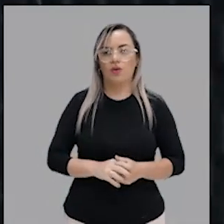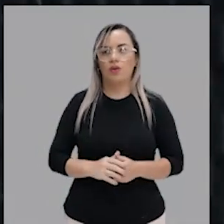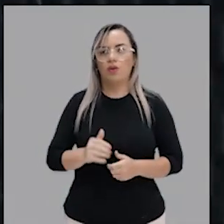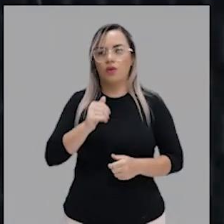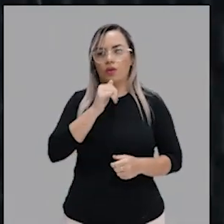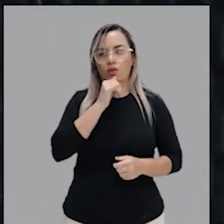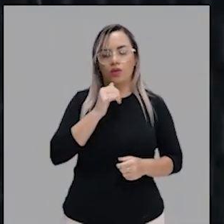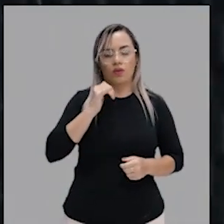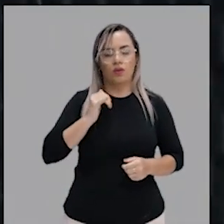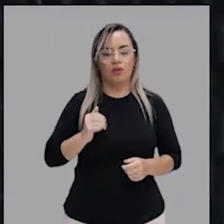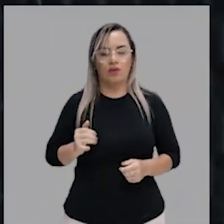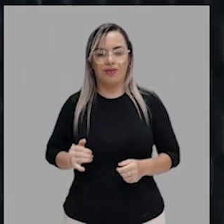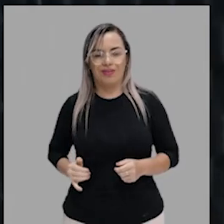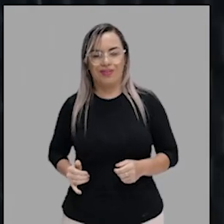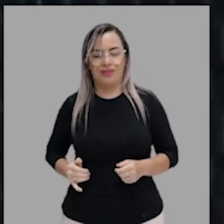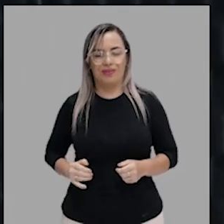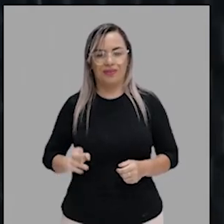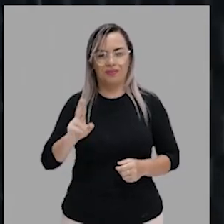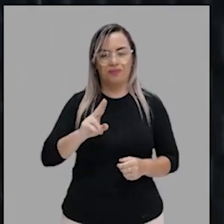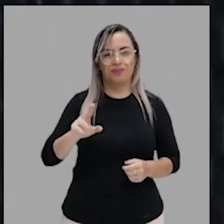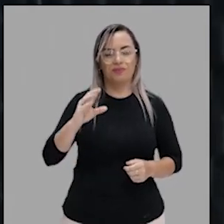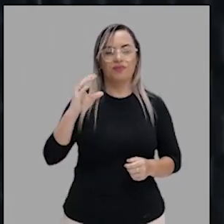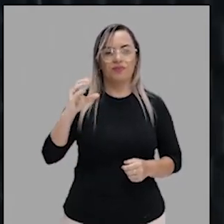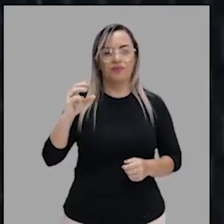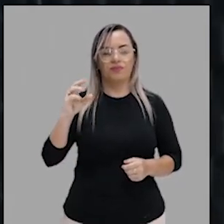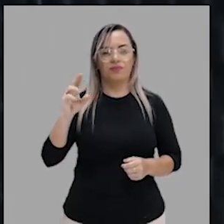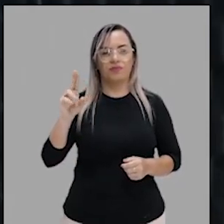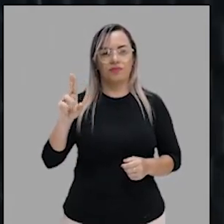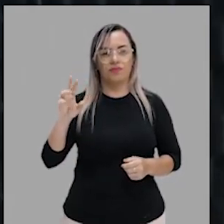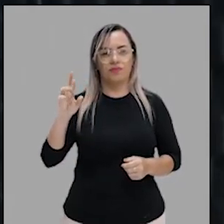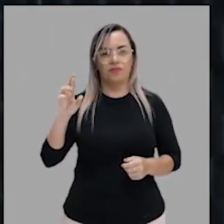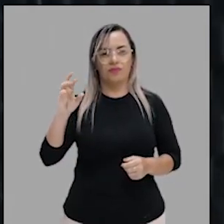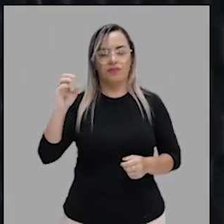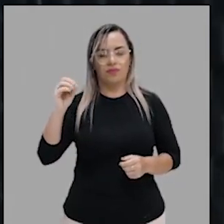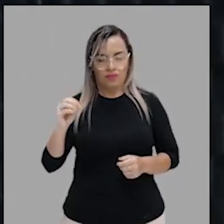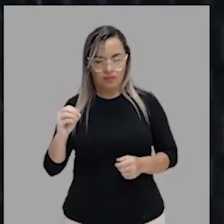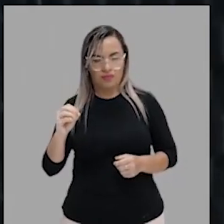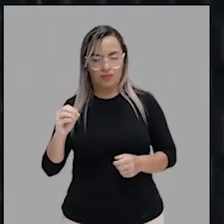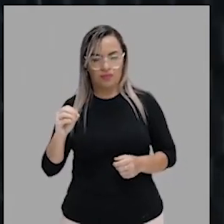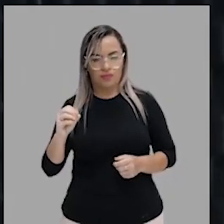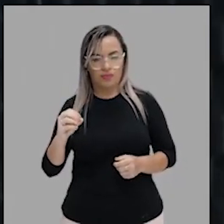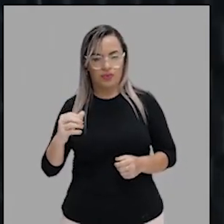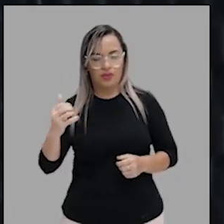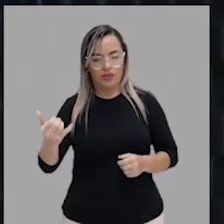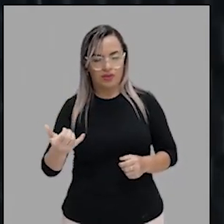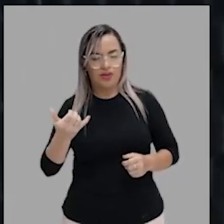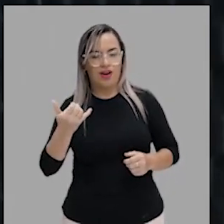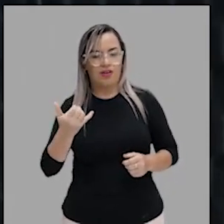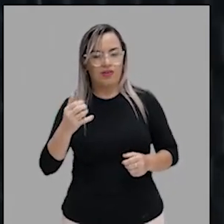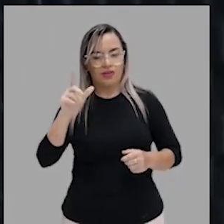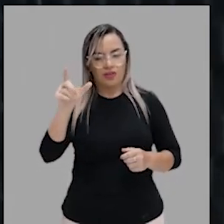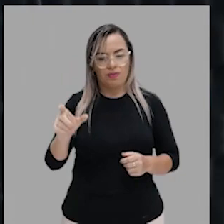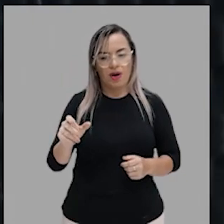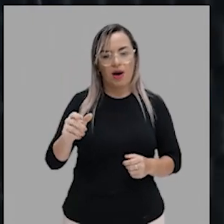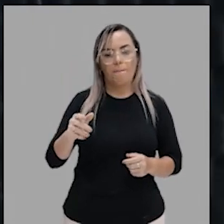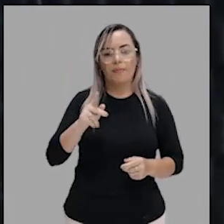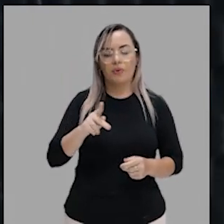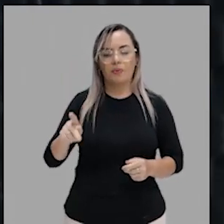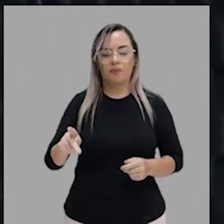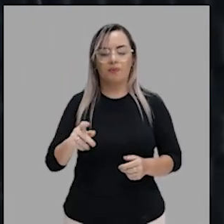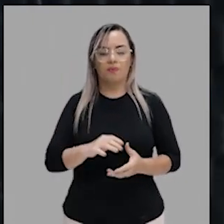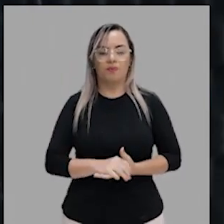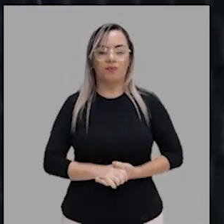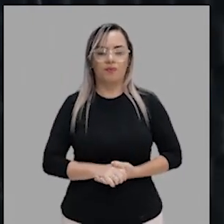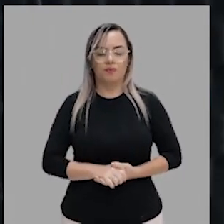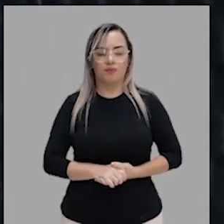você souber, me avisa, vai lá no Instagram da plataforma Gonçalves Dias, deixa teu recado, ou então procura meu Instagram também. É